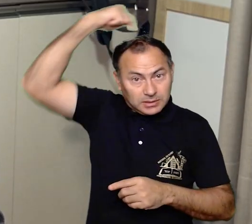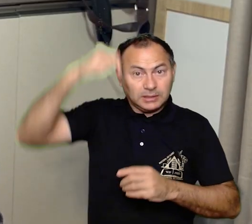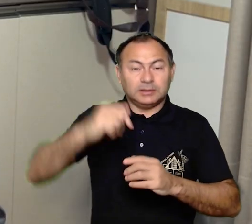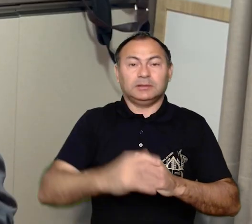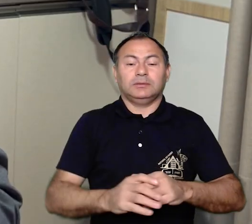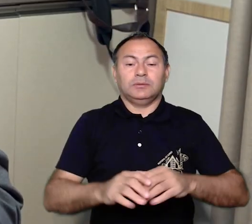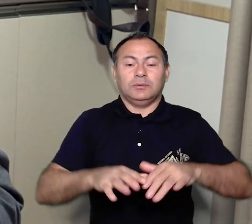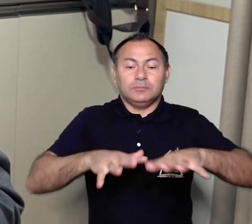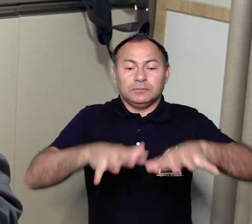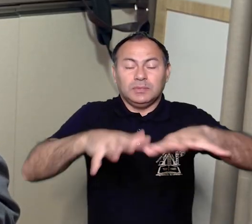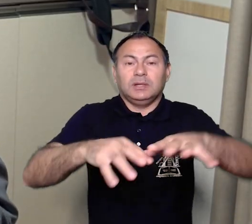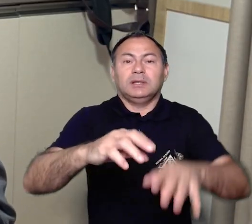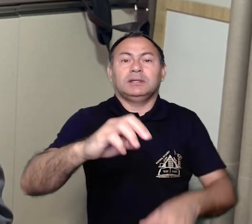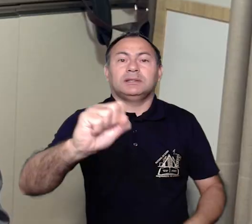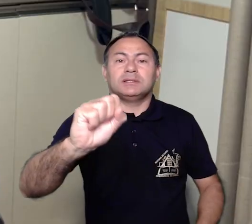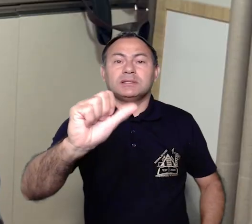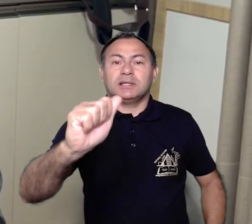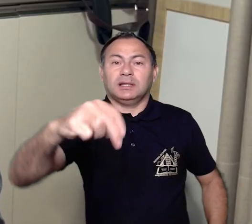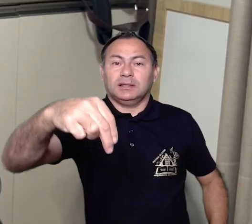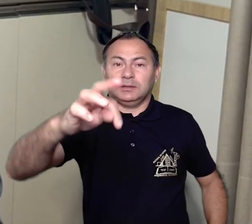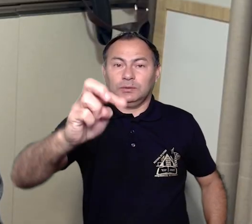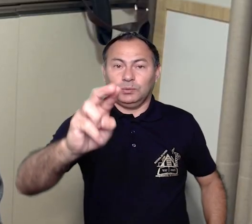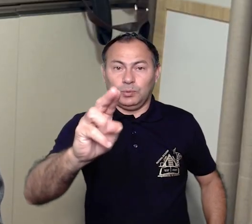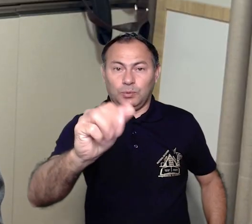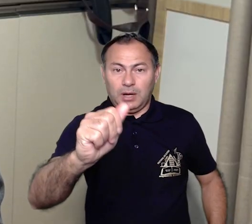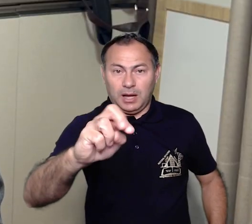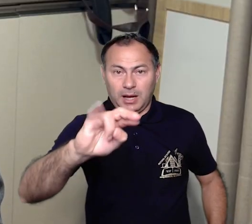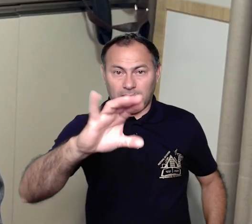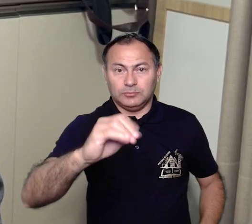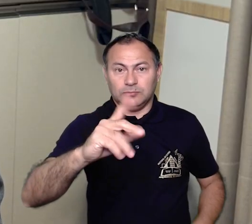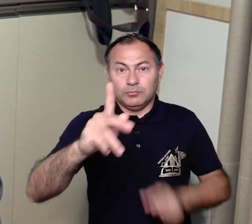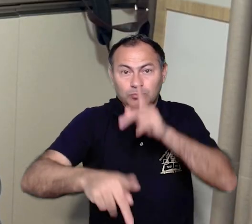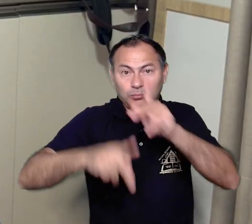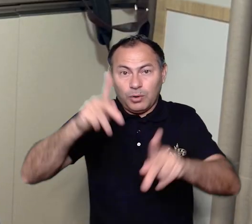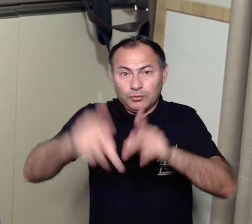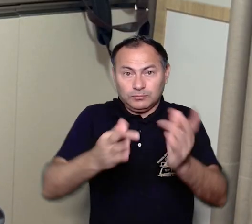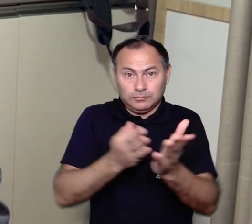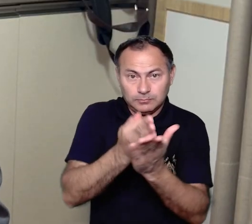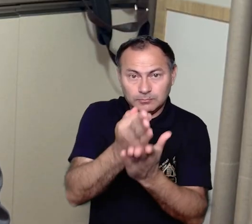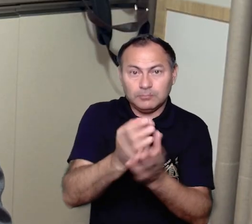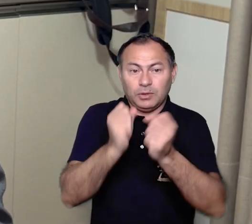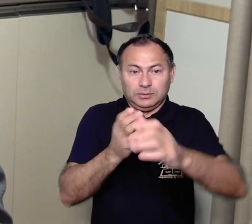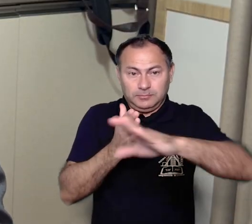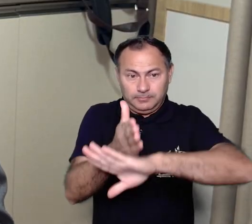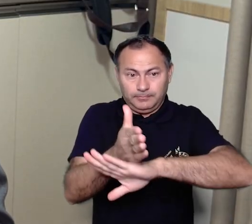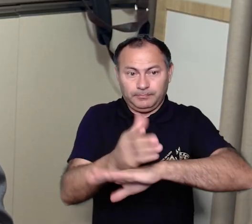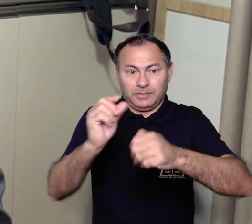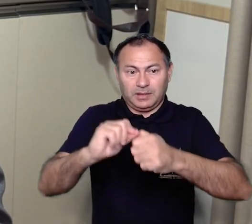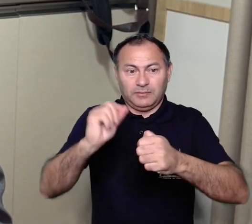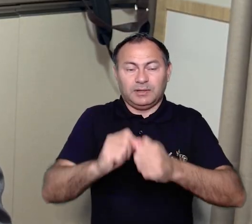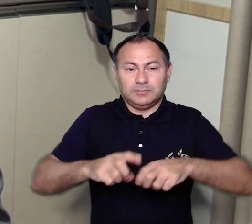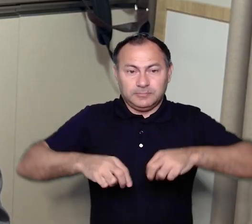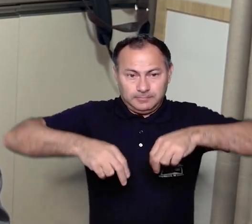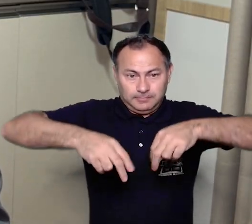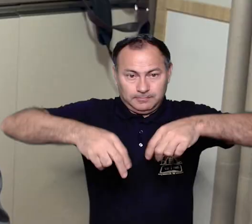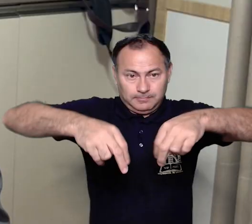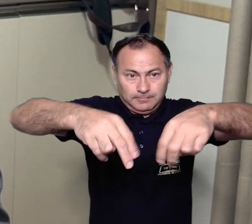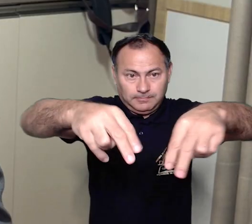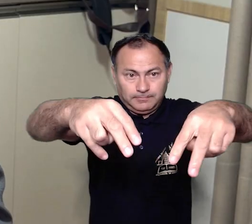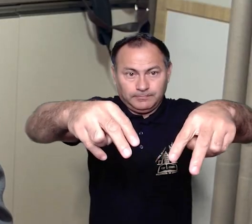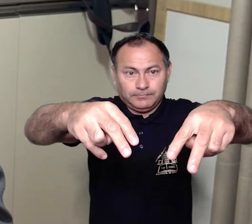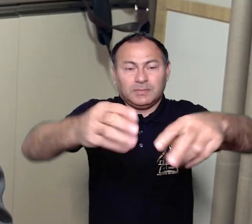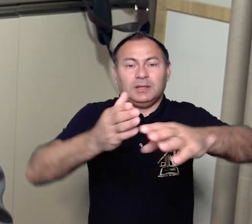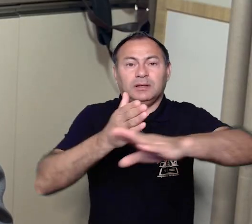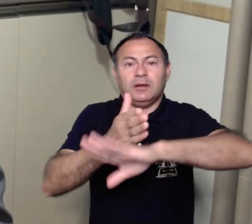santuário, alguns lugares que facilita para que os fiéis possam passar, fazer a